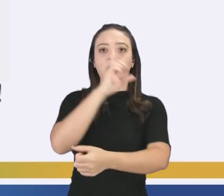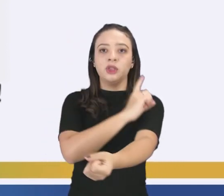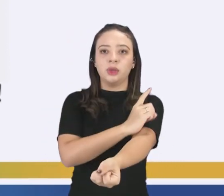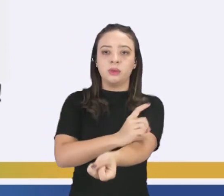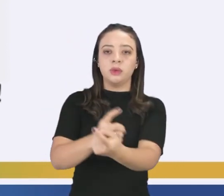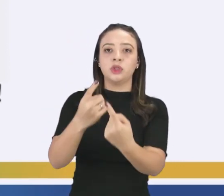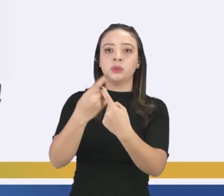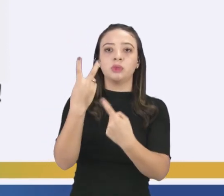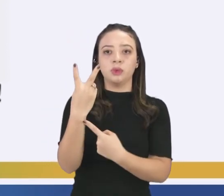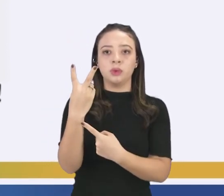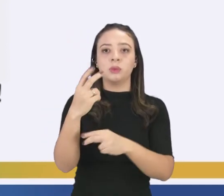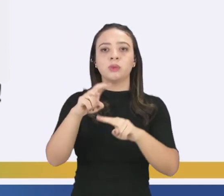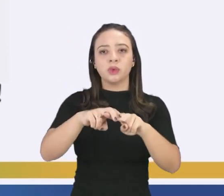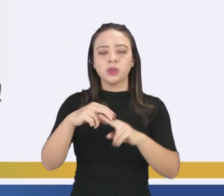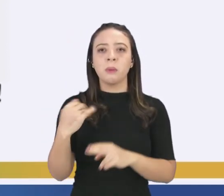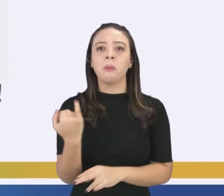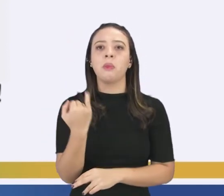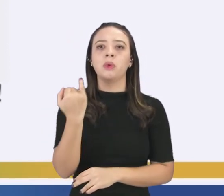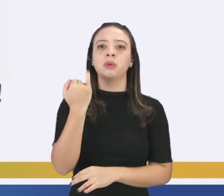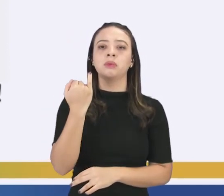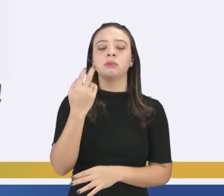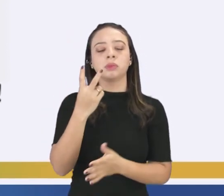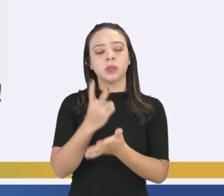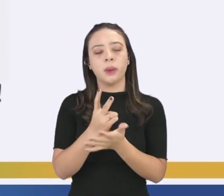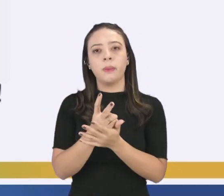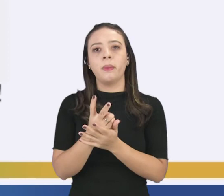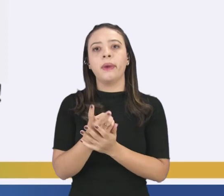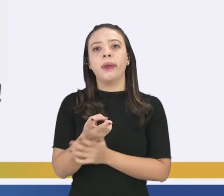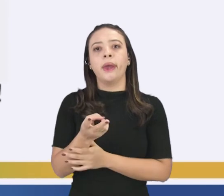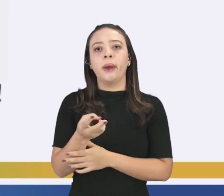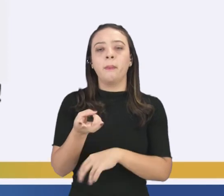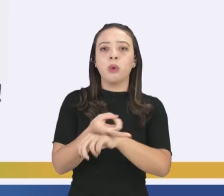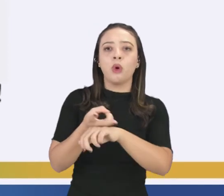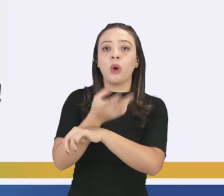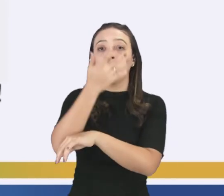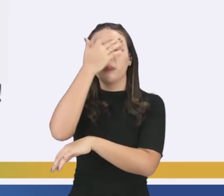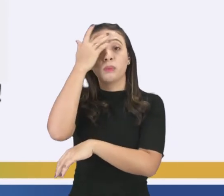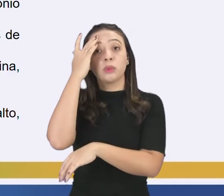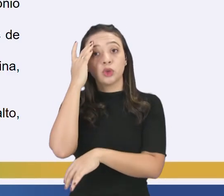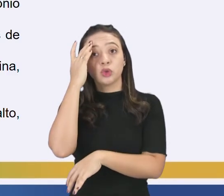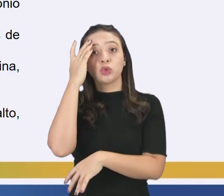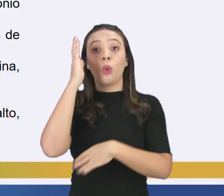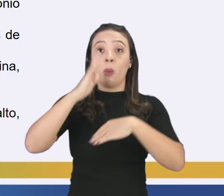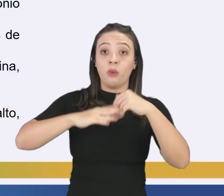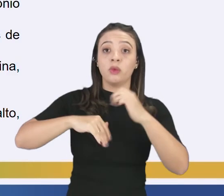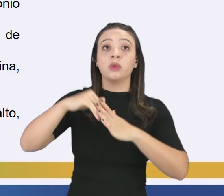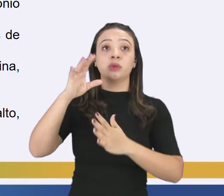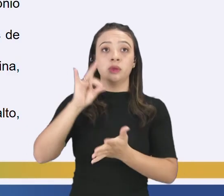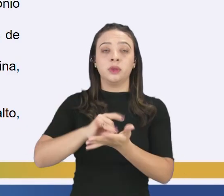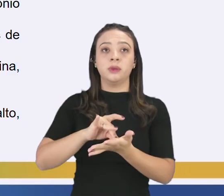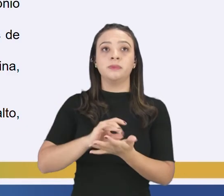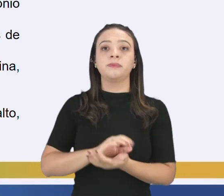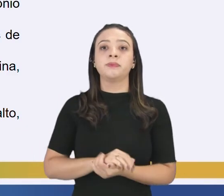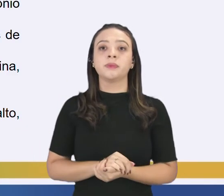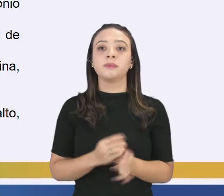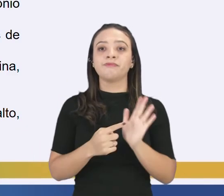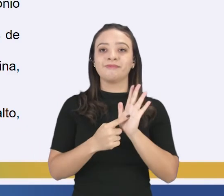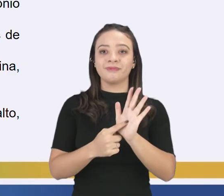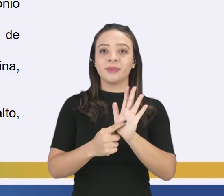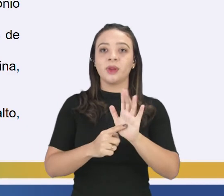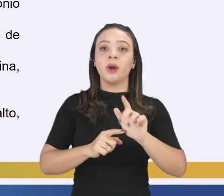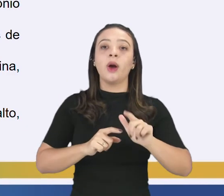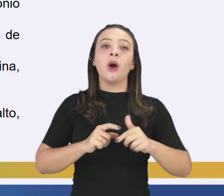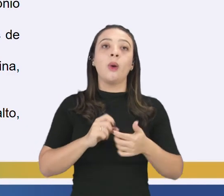Lembrando que uma boa orientação faz a diferença. Exige sempre um profissional habilitado para prescrever seu exercício físico. Trouxe uma atividade aqui do